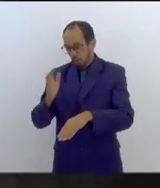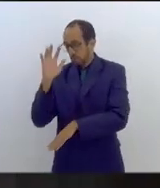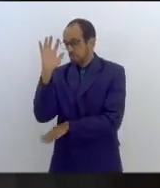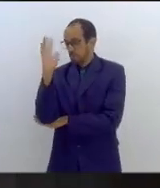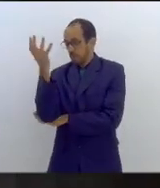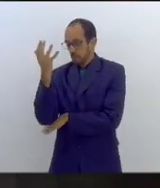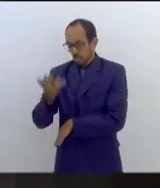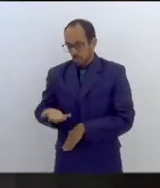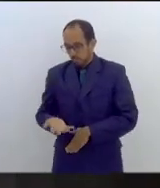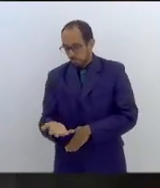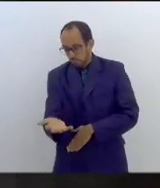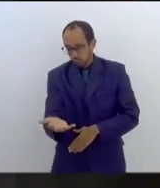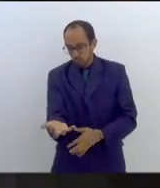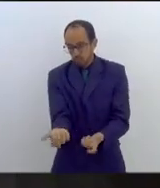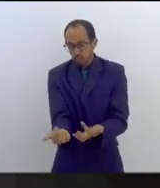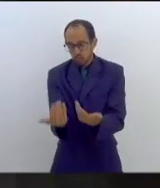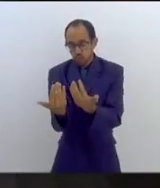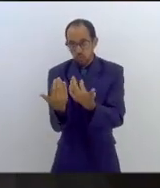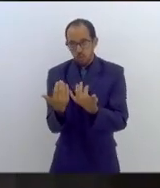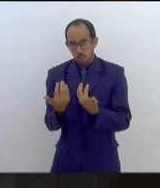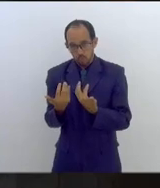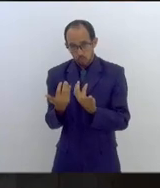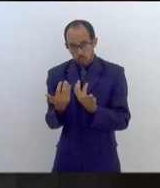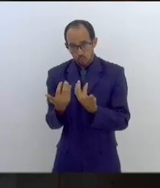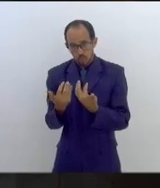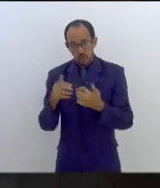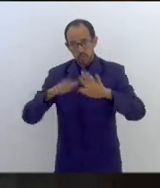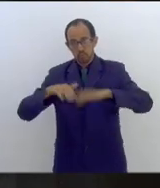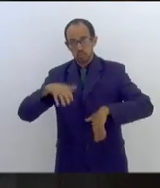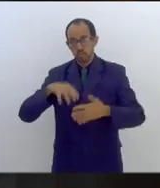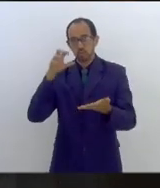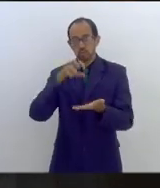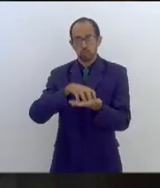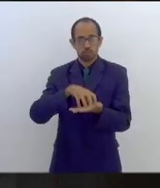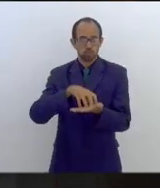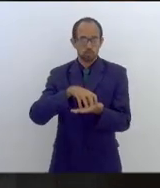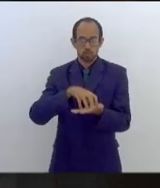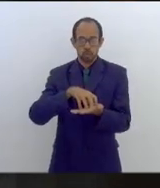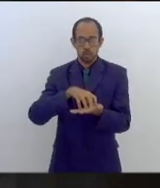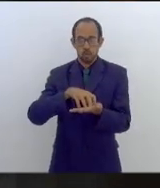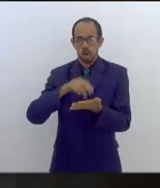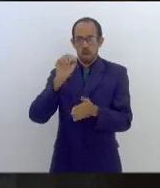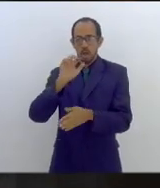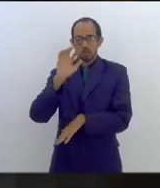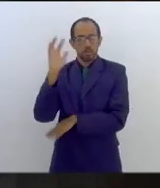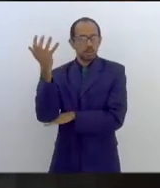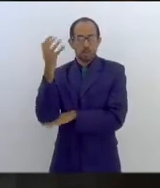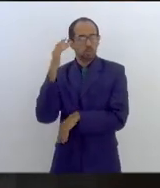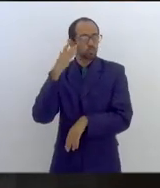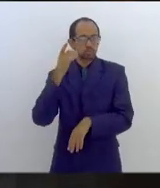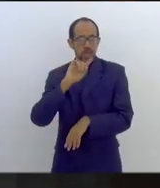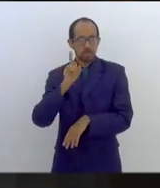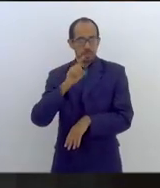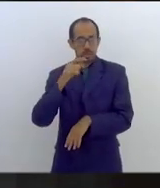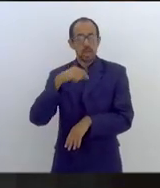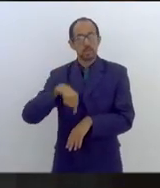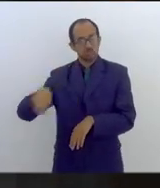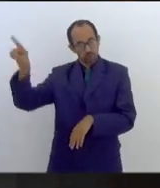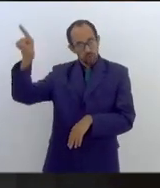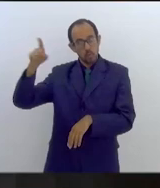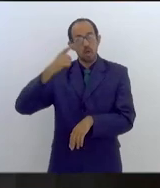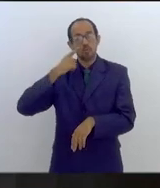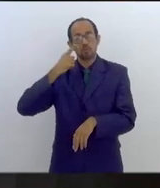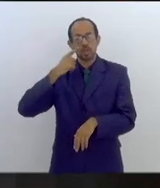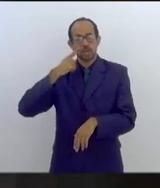caçador aqui ou acolá, que muitas vezes os órgãos ambientais não têm a menor ideia, Flávio Serafini. E eles vão lá, vêm, e além disso